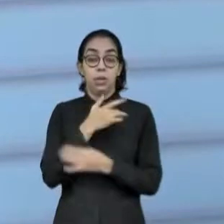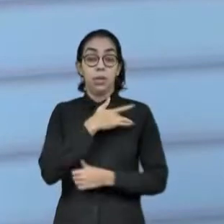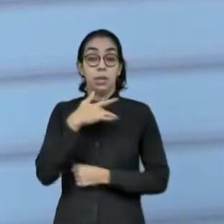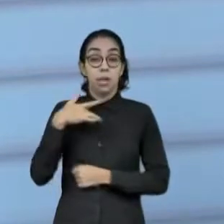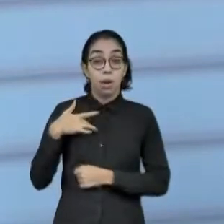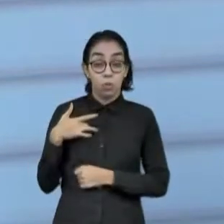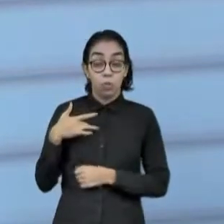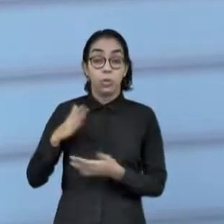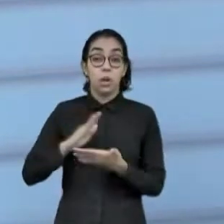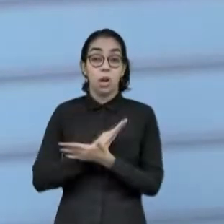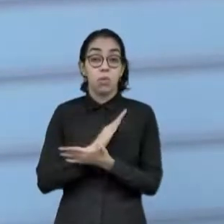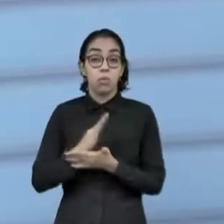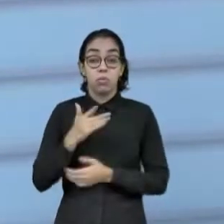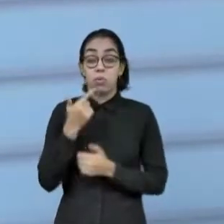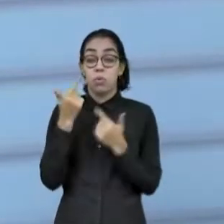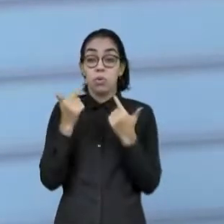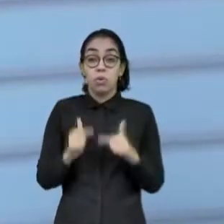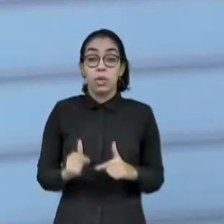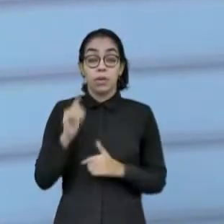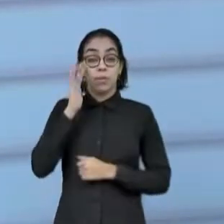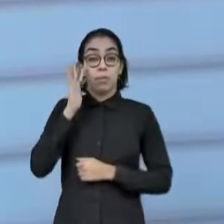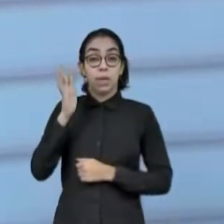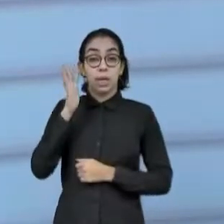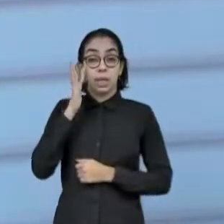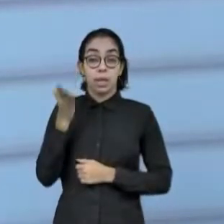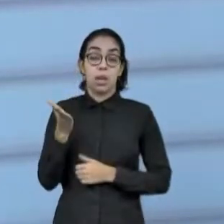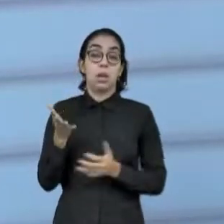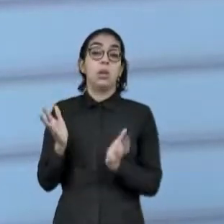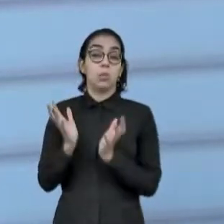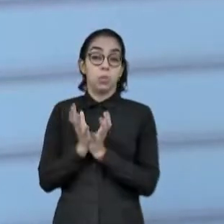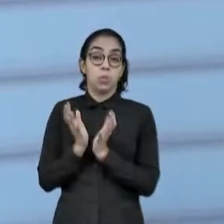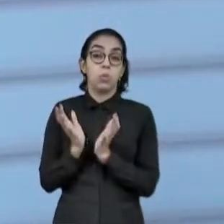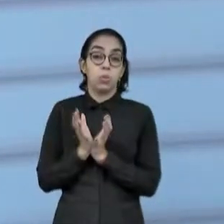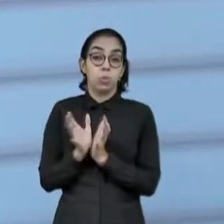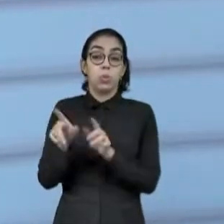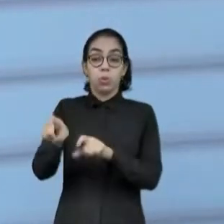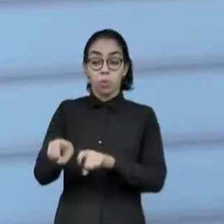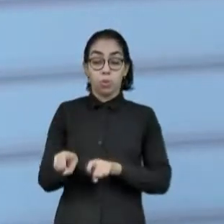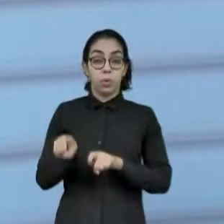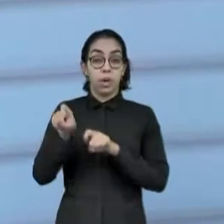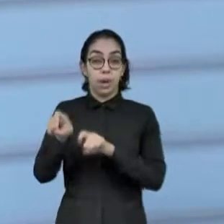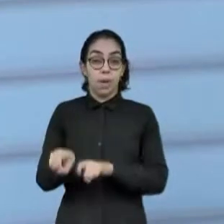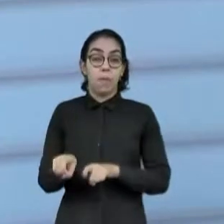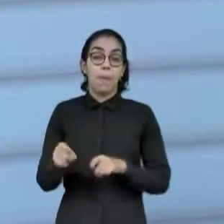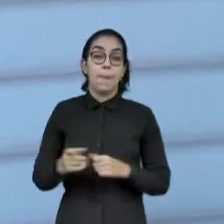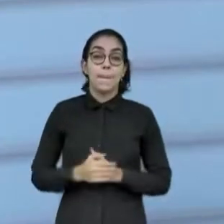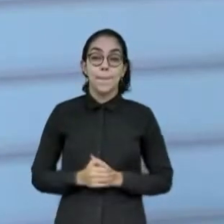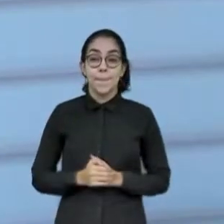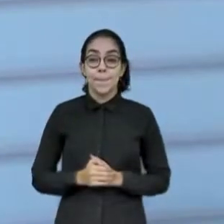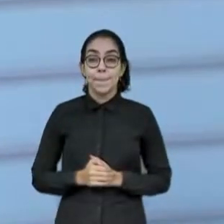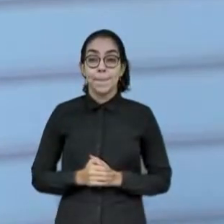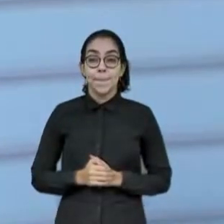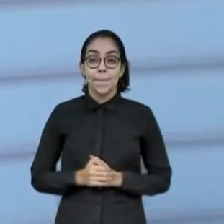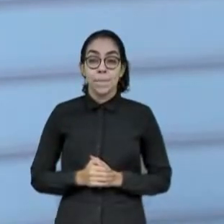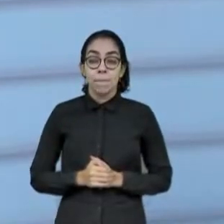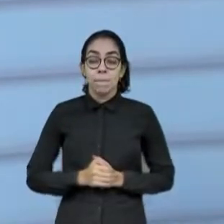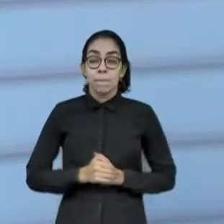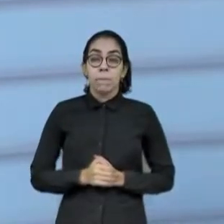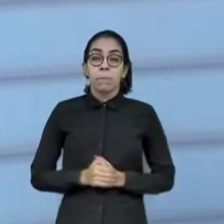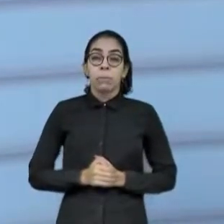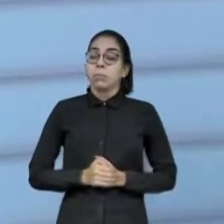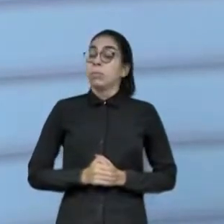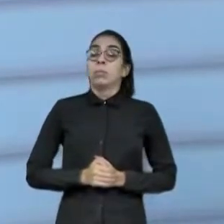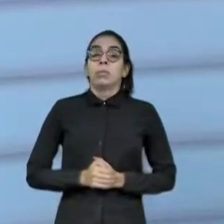vezes, não levavam em consideração as populações rurais, enfim, uma série de violações que esse